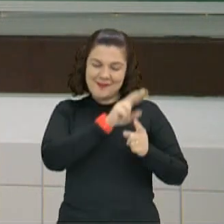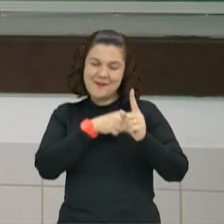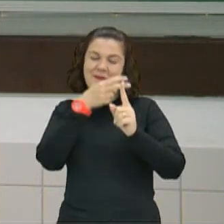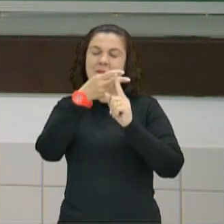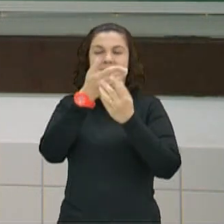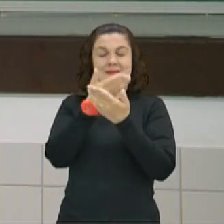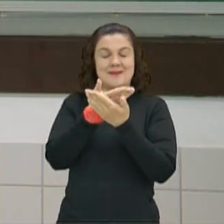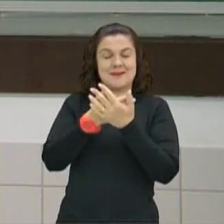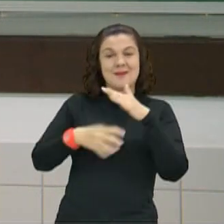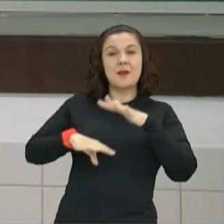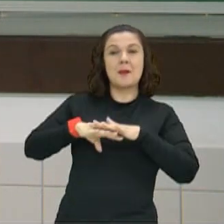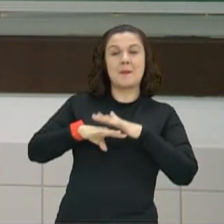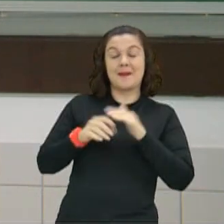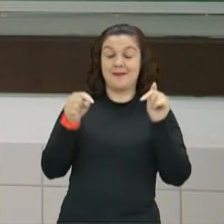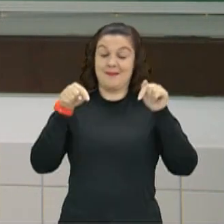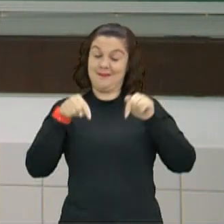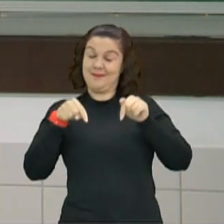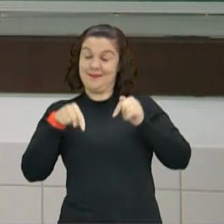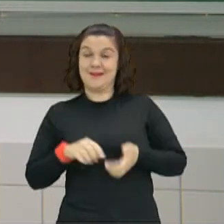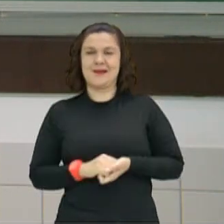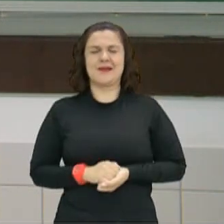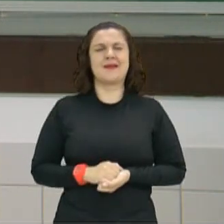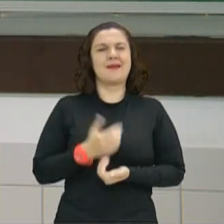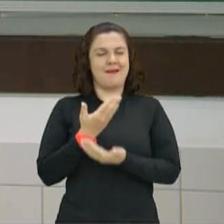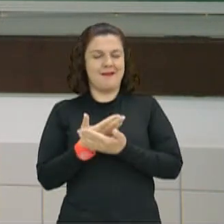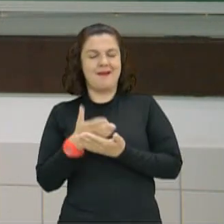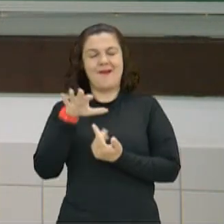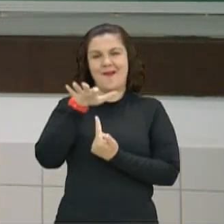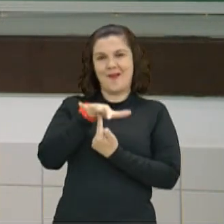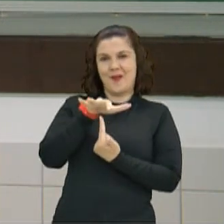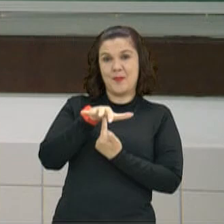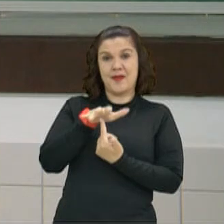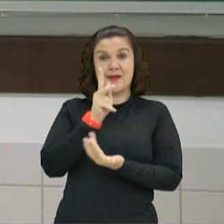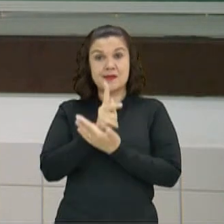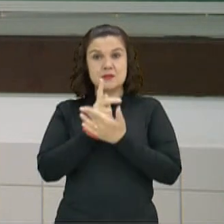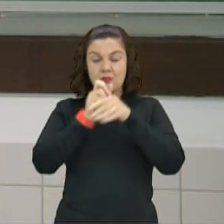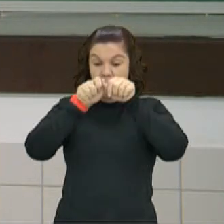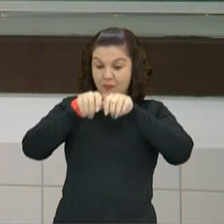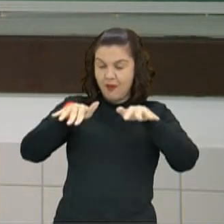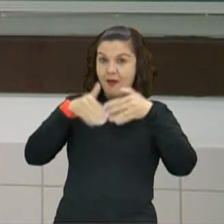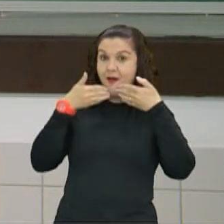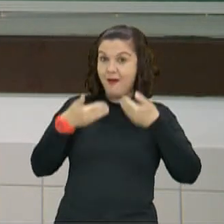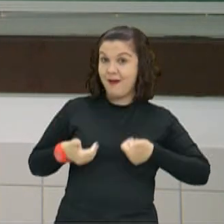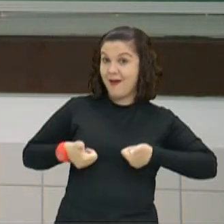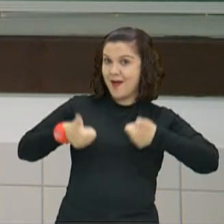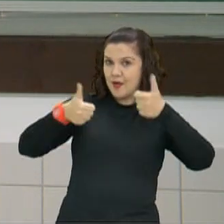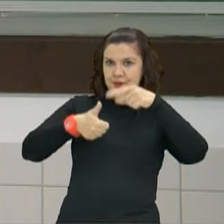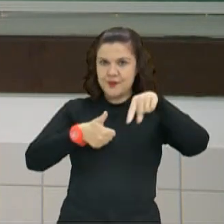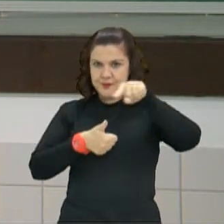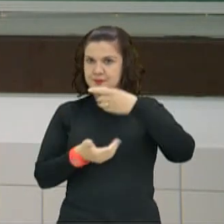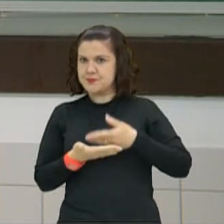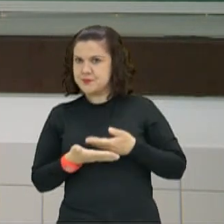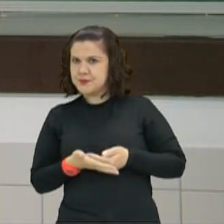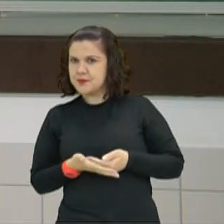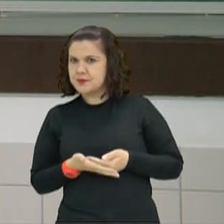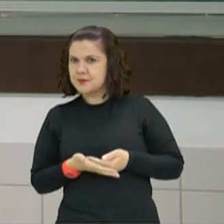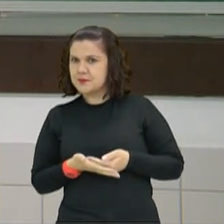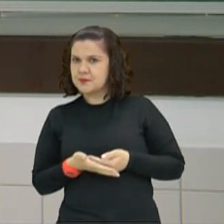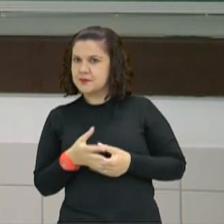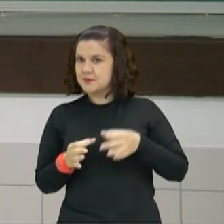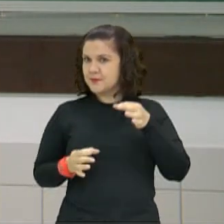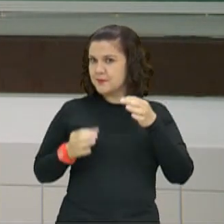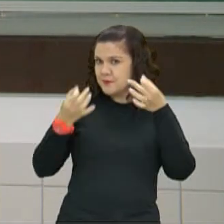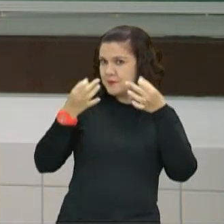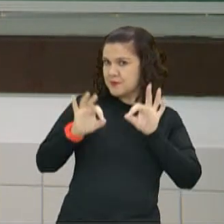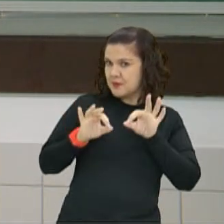uma aula aqui, né, nas Aulas Paraná, e que cada vez está ficando melhor, hein? Vocês estão estudando? Estão fazendo tudo